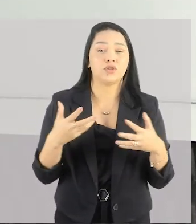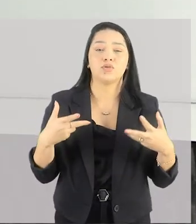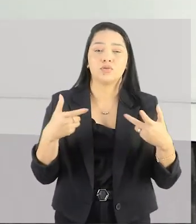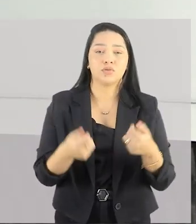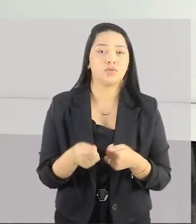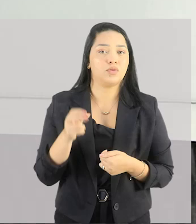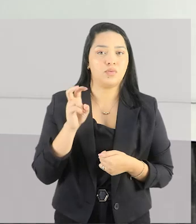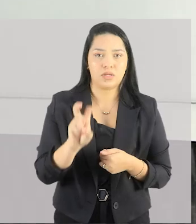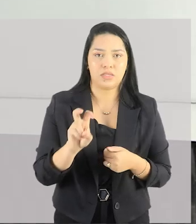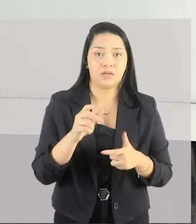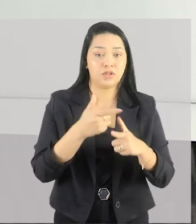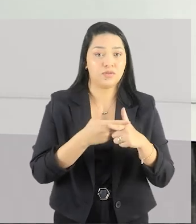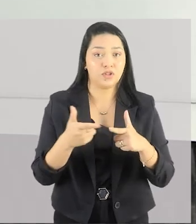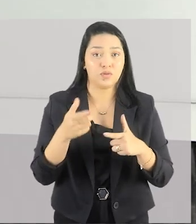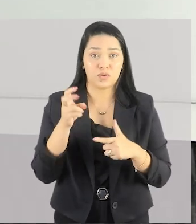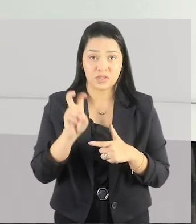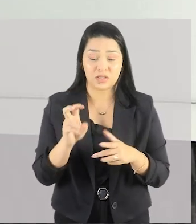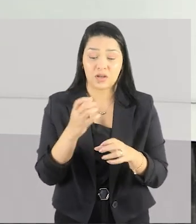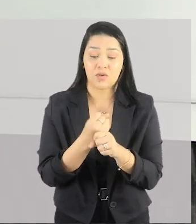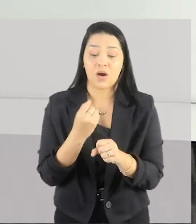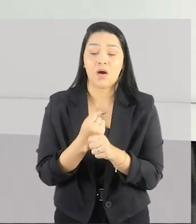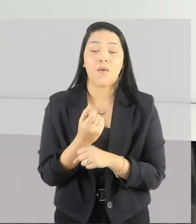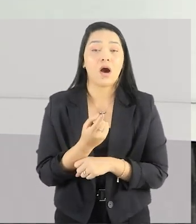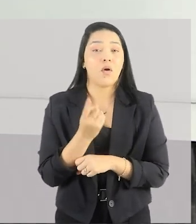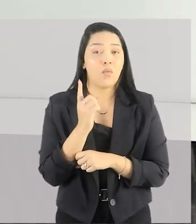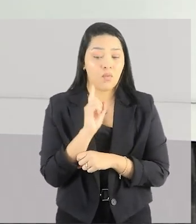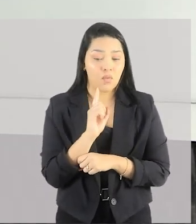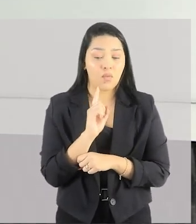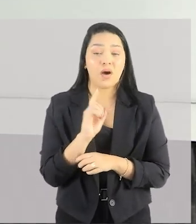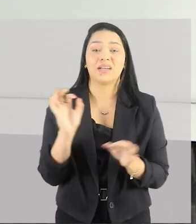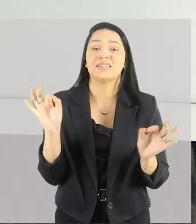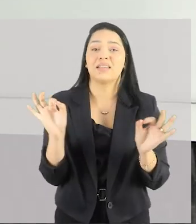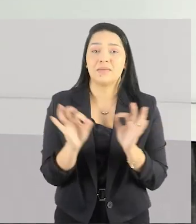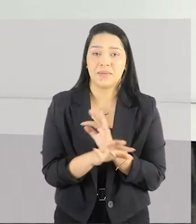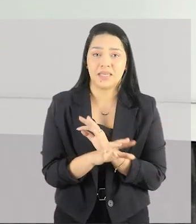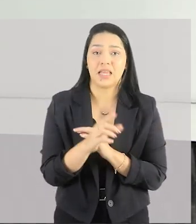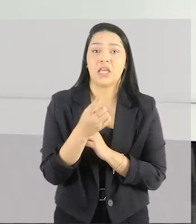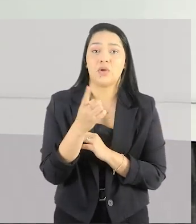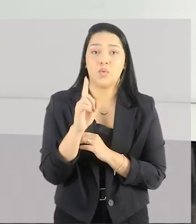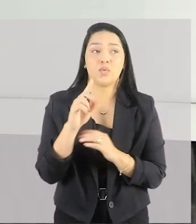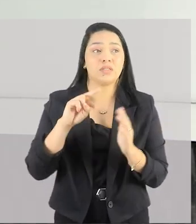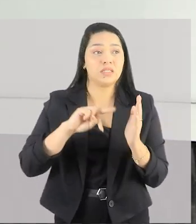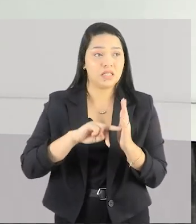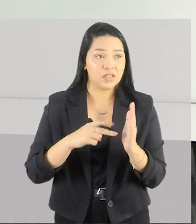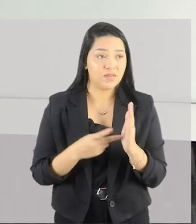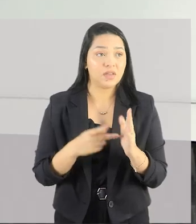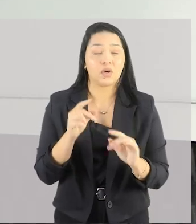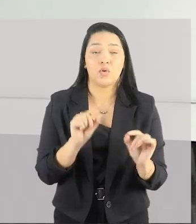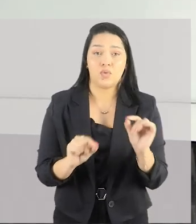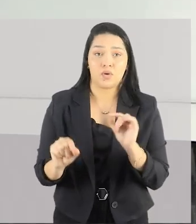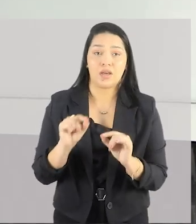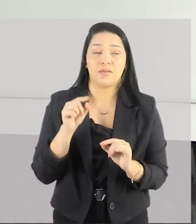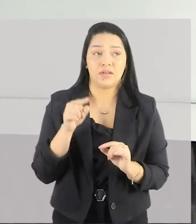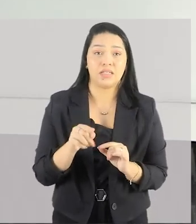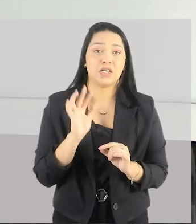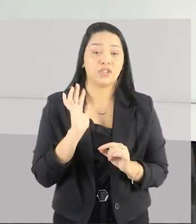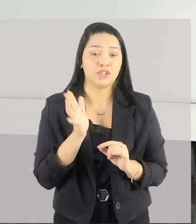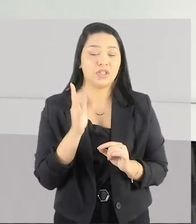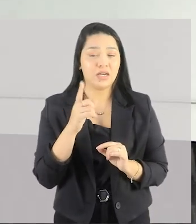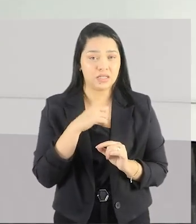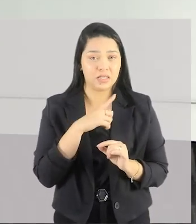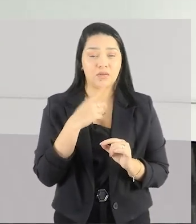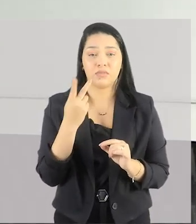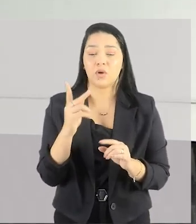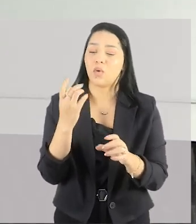por 5. Dividido por 5 vai dar 1. Quando aqui termina em 1, significa o seguinte, que você obteve o